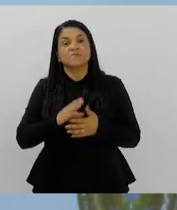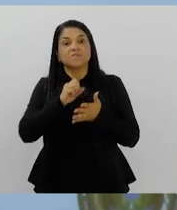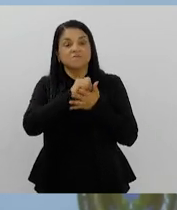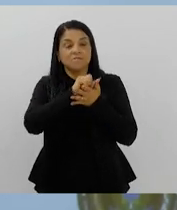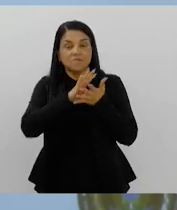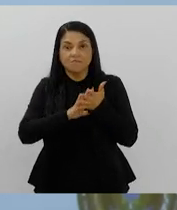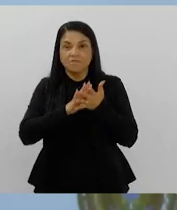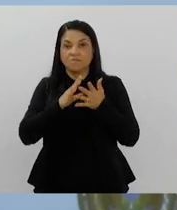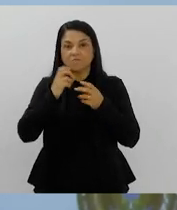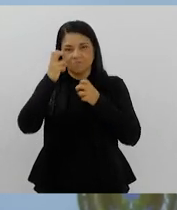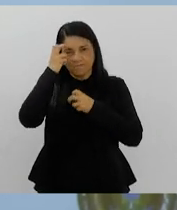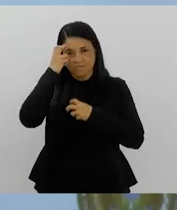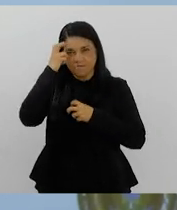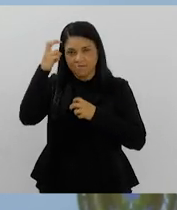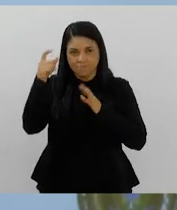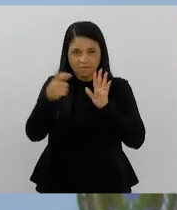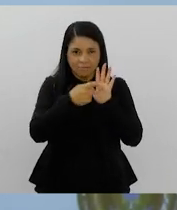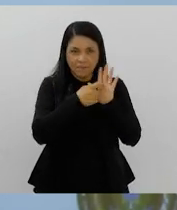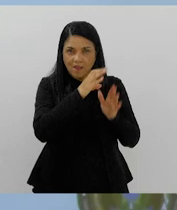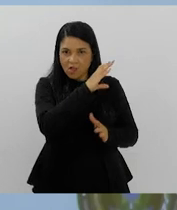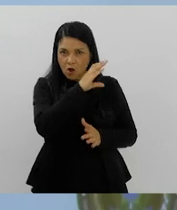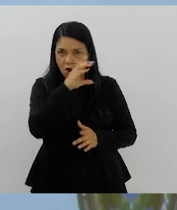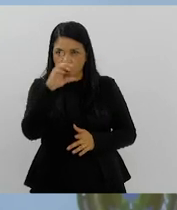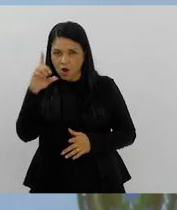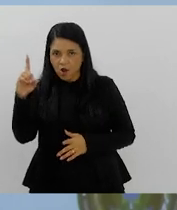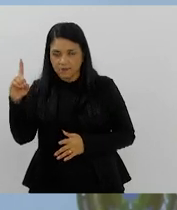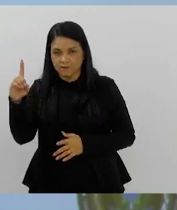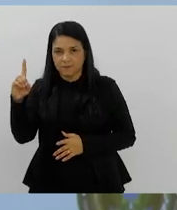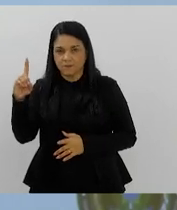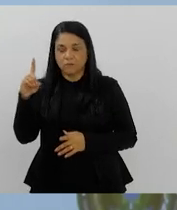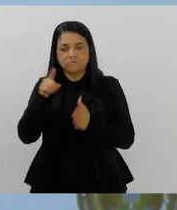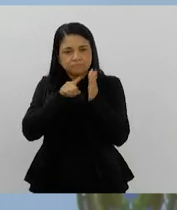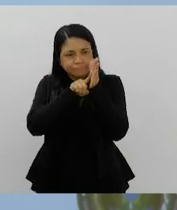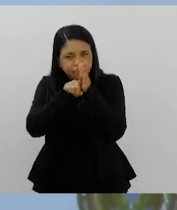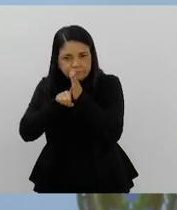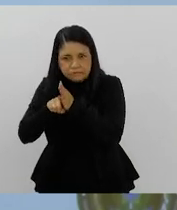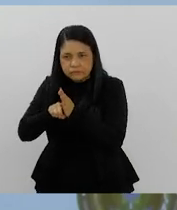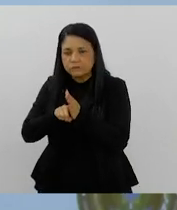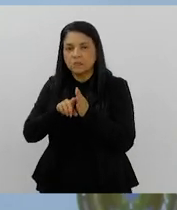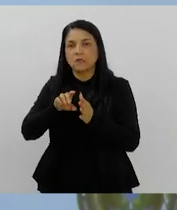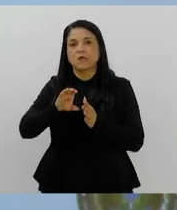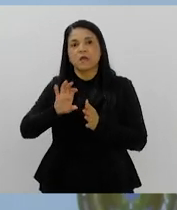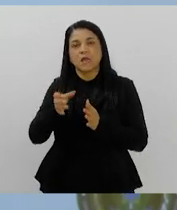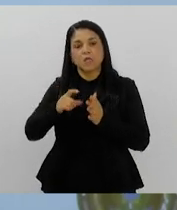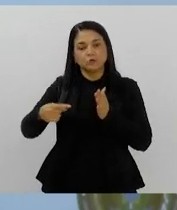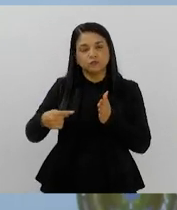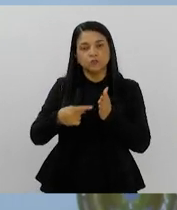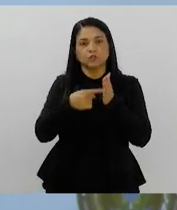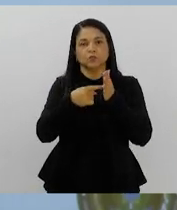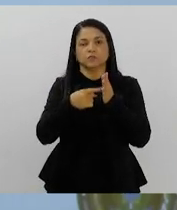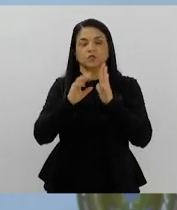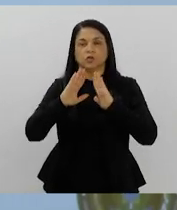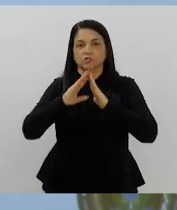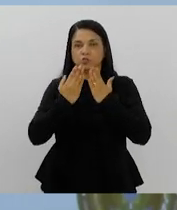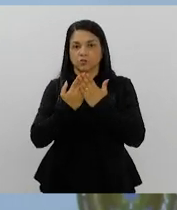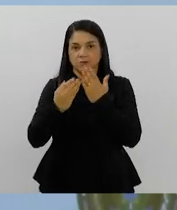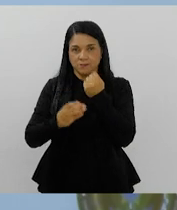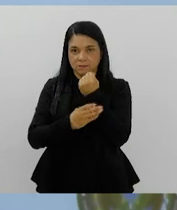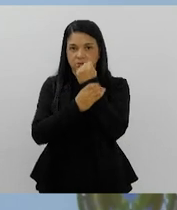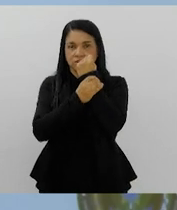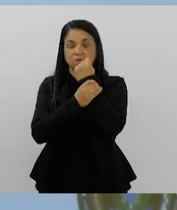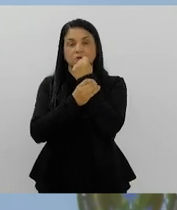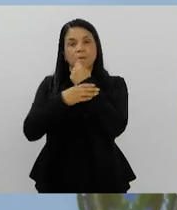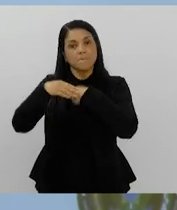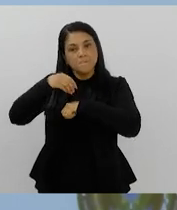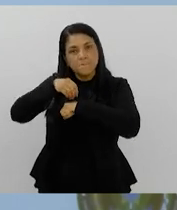inteligência da nossa coordenação, através do canal de denúncias da Escola Segura, a gente produz o conhecimento